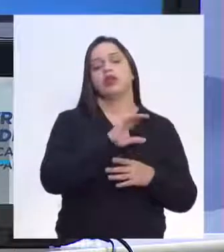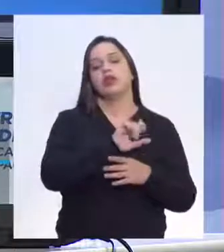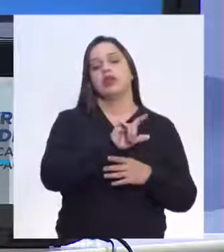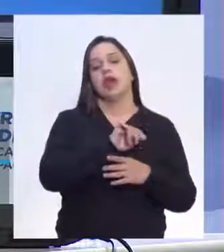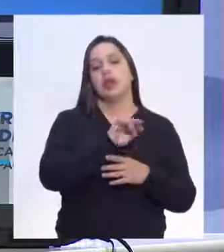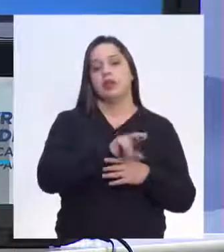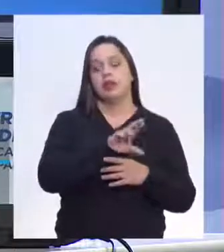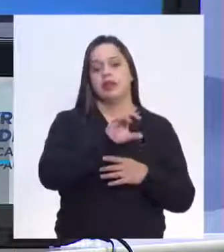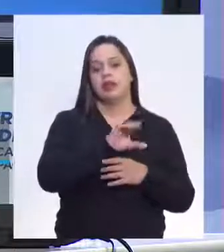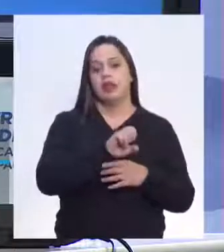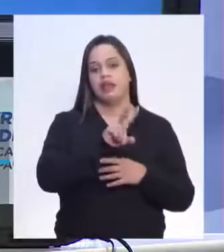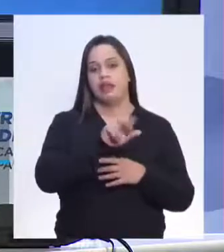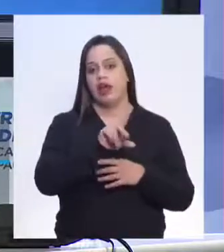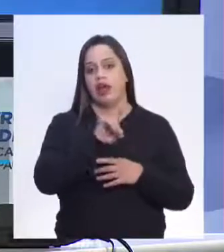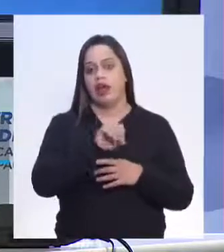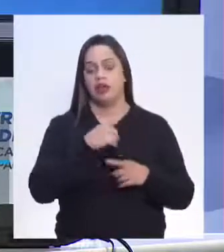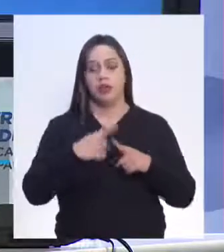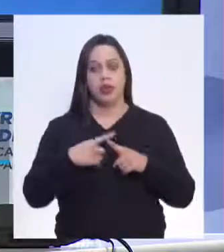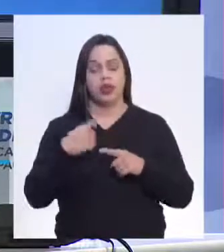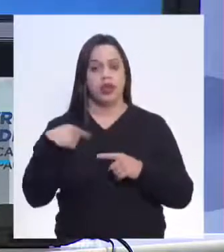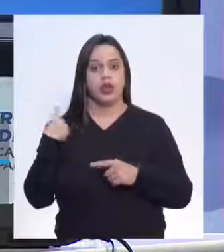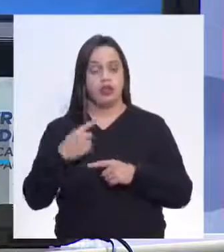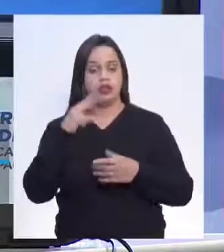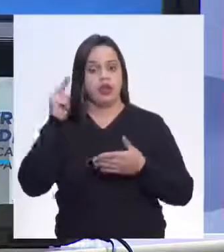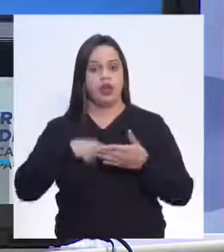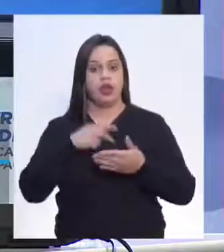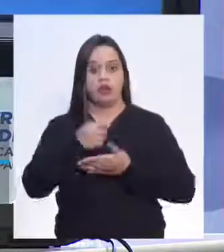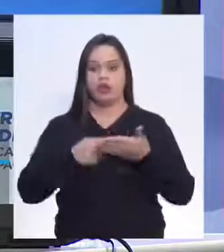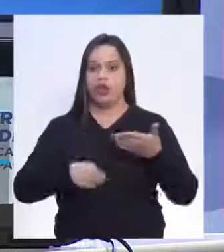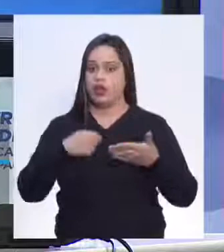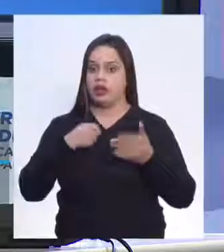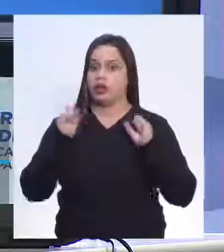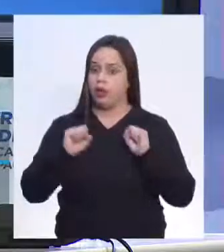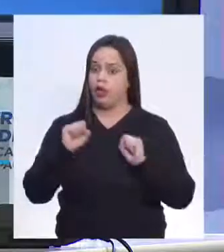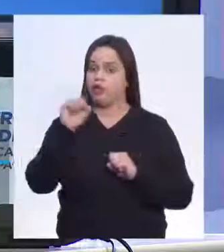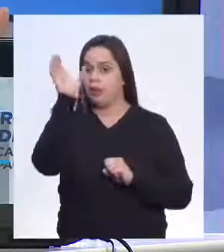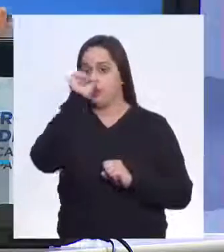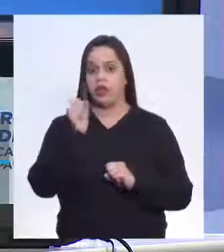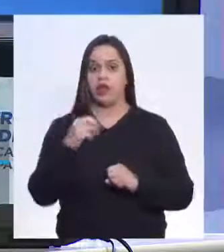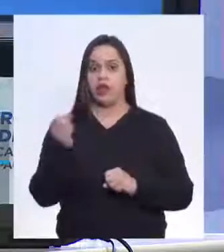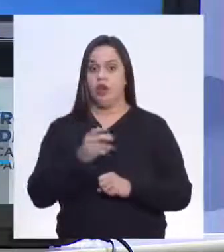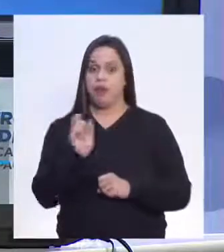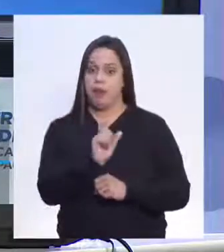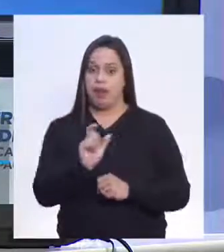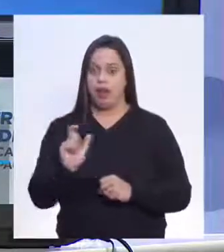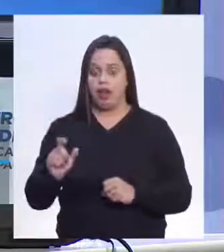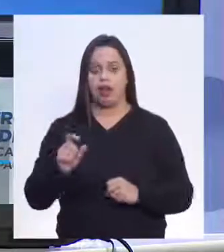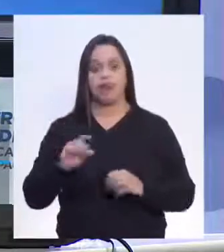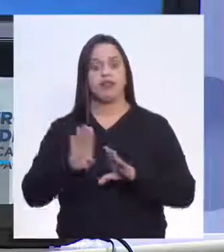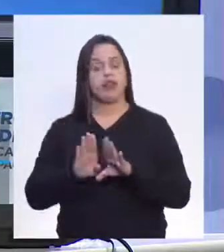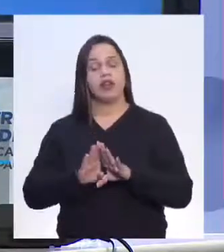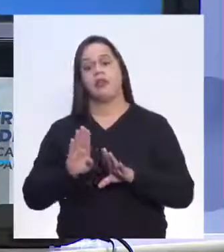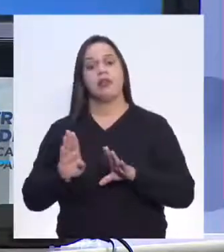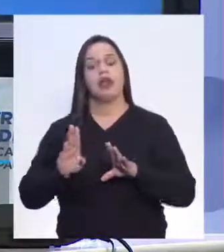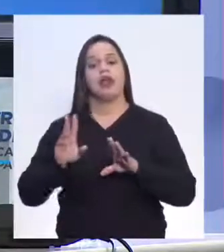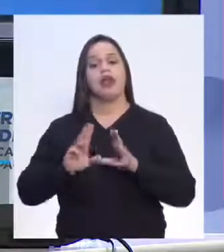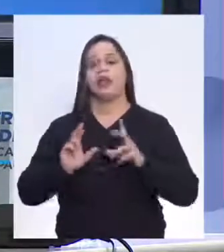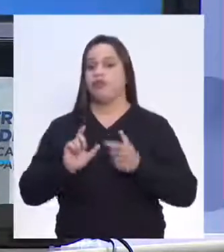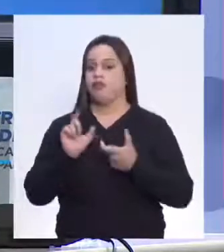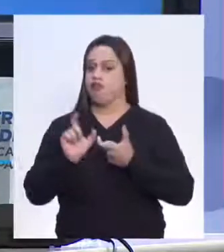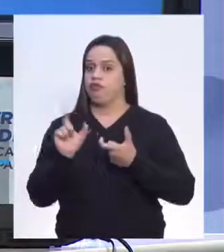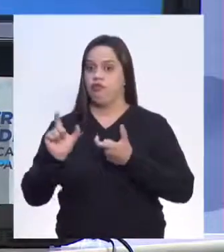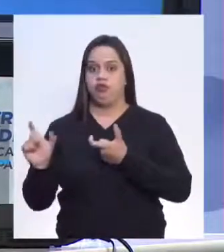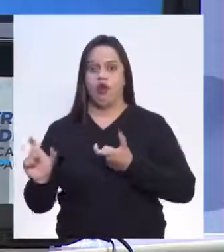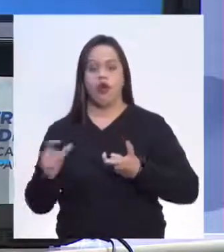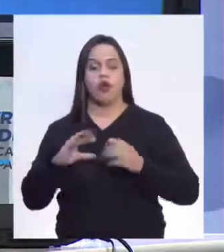cevado? Porque muitas vezes a gente está lendo um texto e pode aprender novas palavras, agregar vocabulário ao